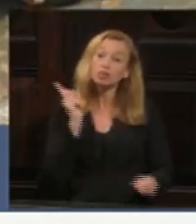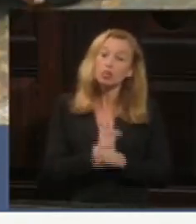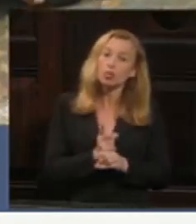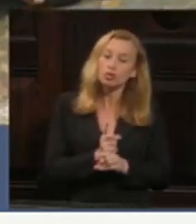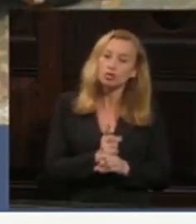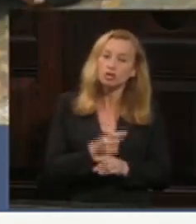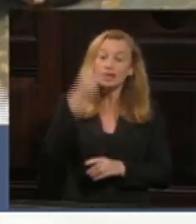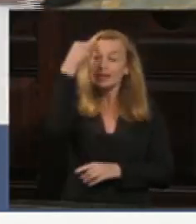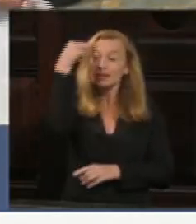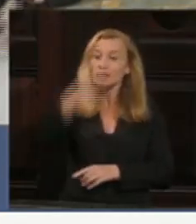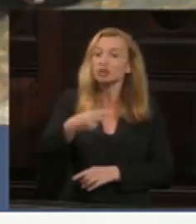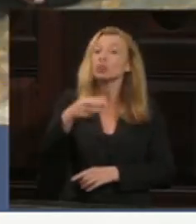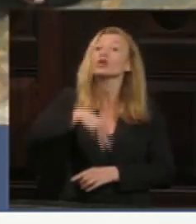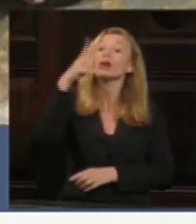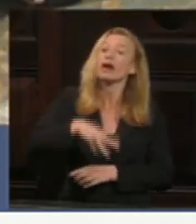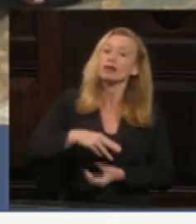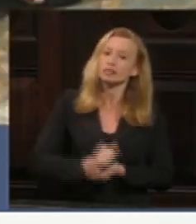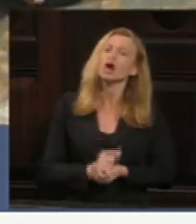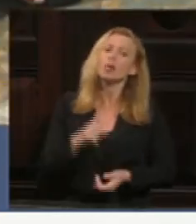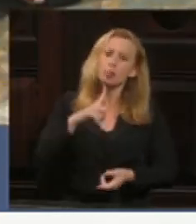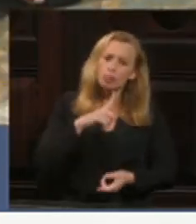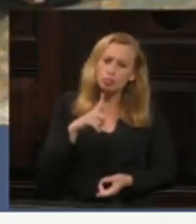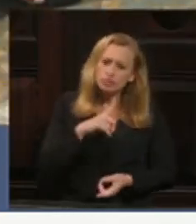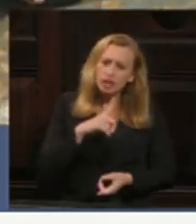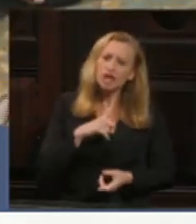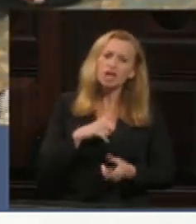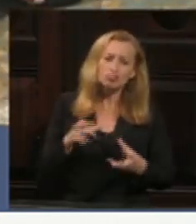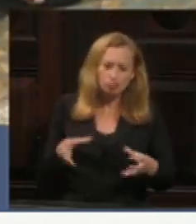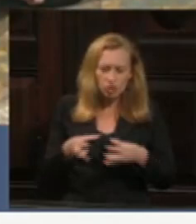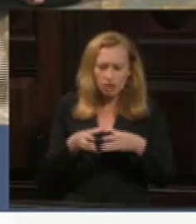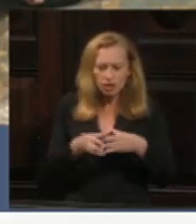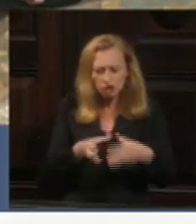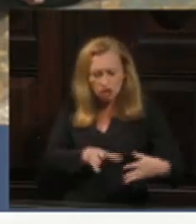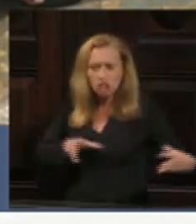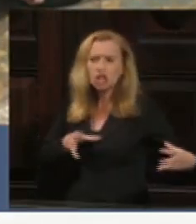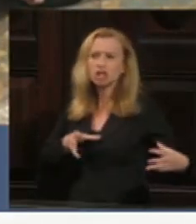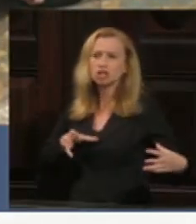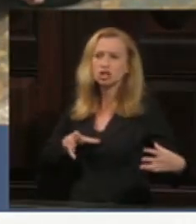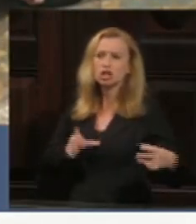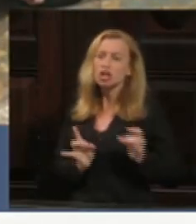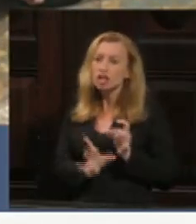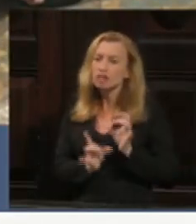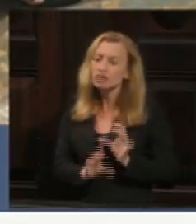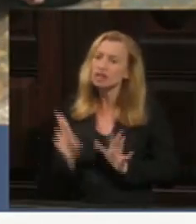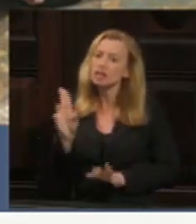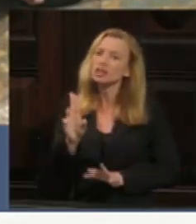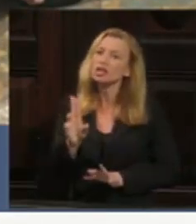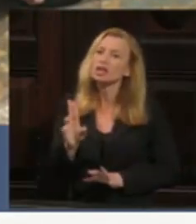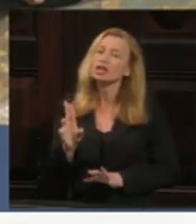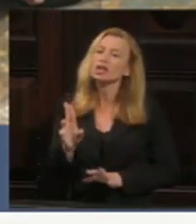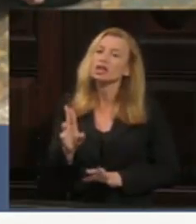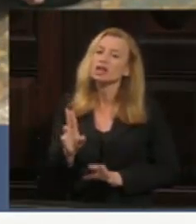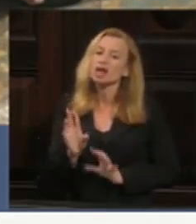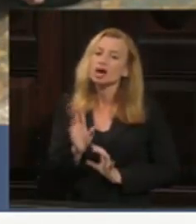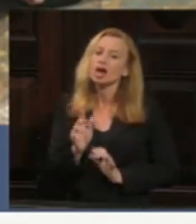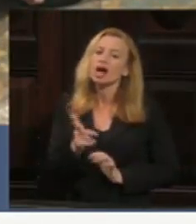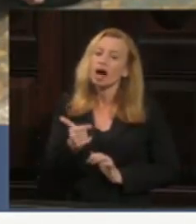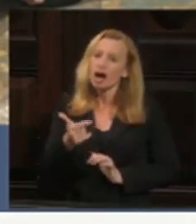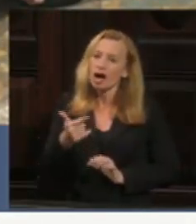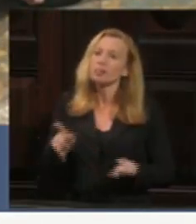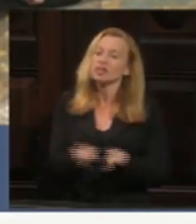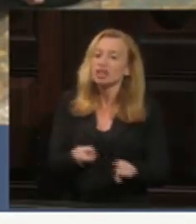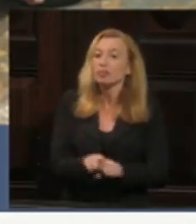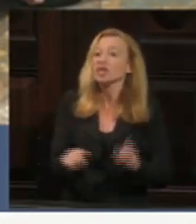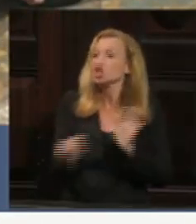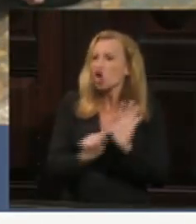Porque existe uma grande quadrilha, deputado Luiz Paulo, que faz contrabando de arma e também contrabando de droga. Mas só que não mora nos becos,